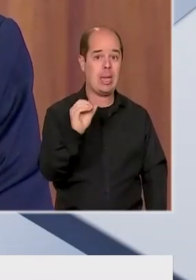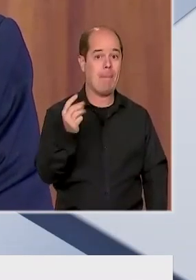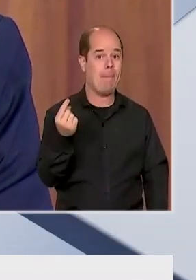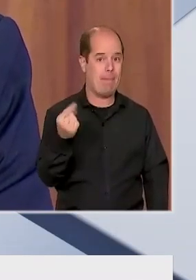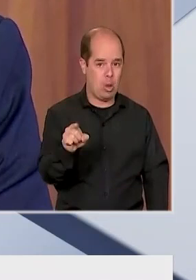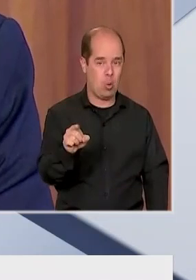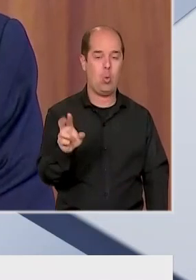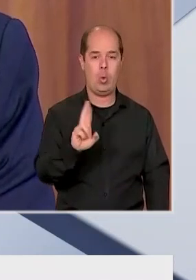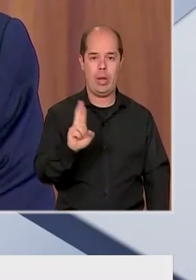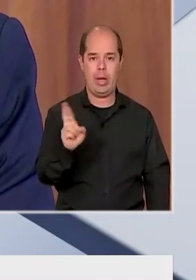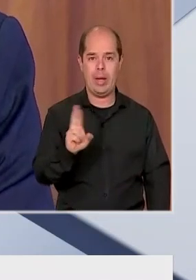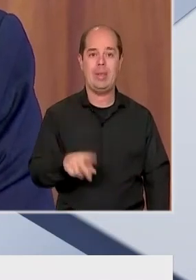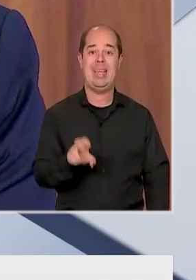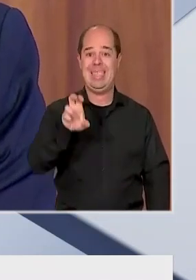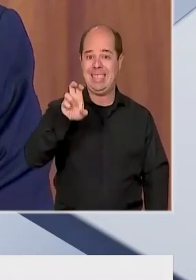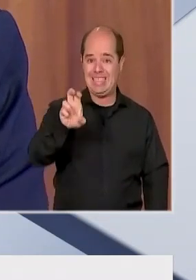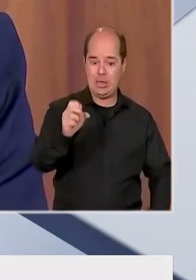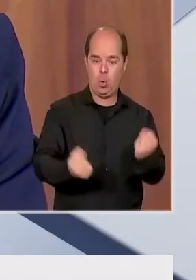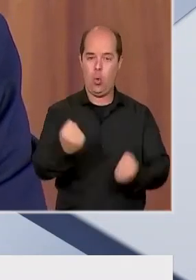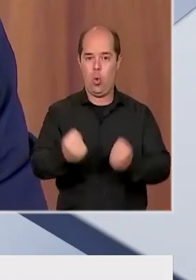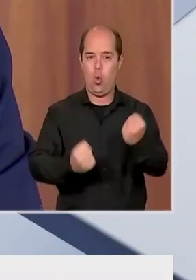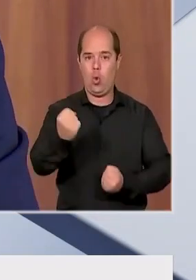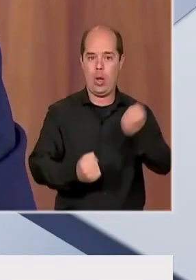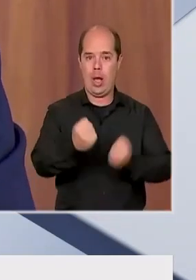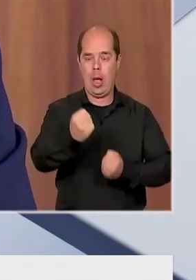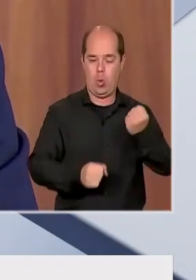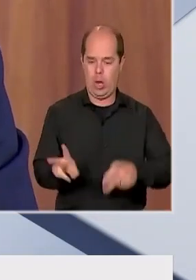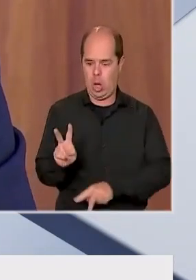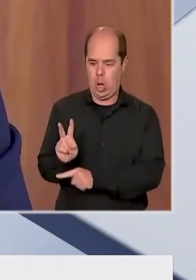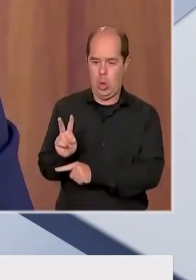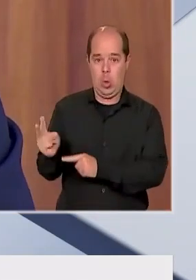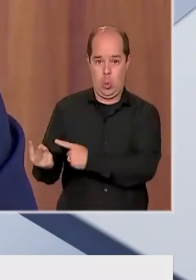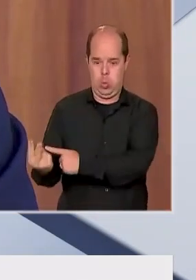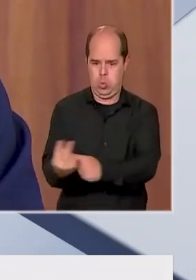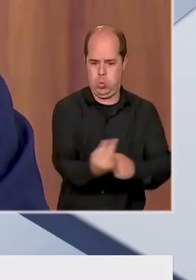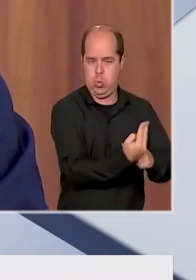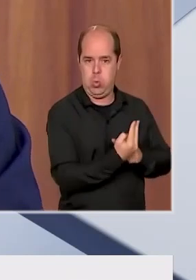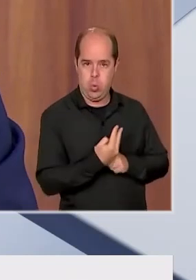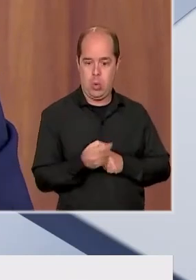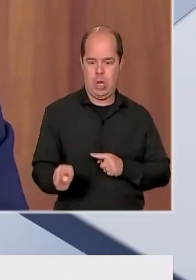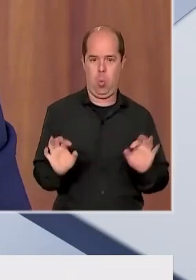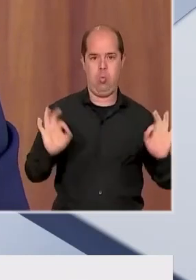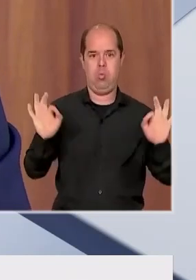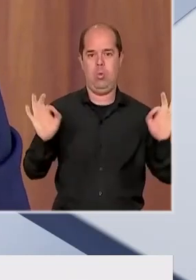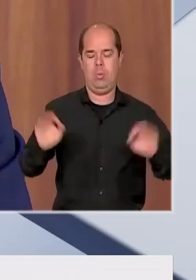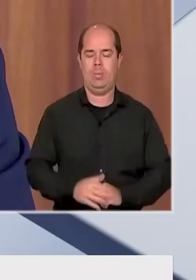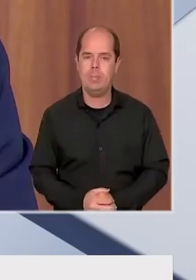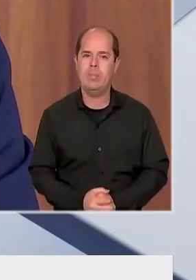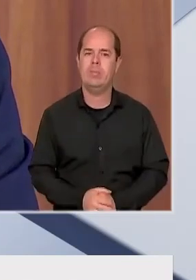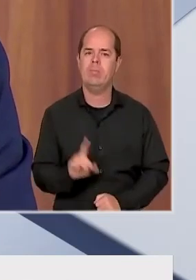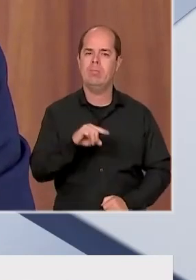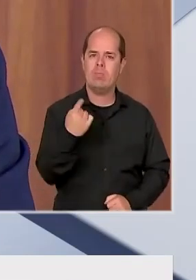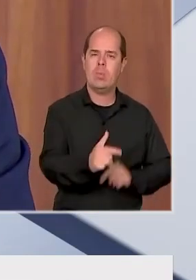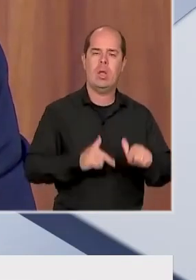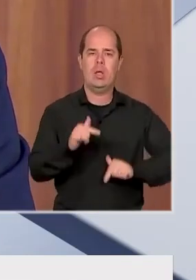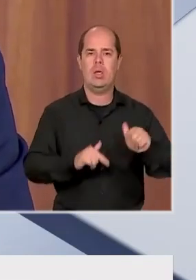Tribunal Federal ela deveria ser revista eh voltar à normalidade das operações policiais e um outro ponto que eu sempre bato nessa